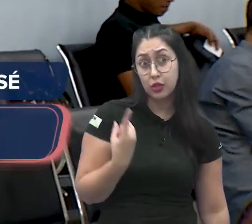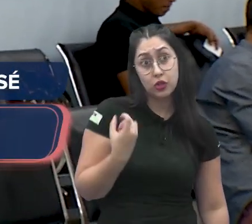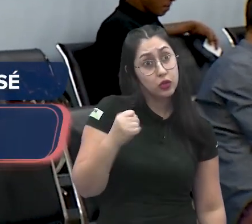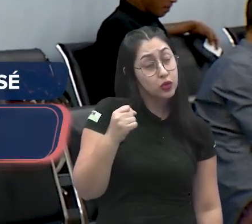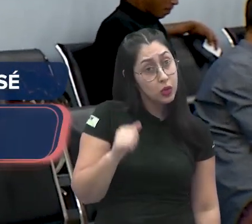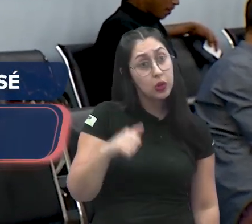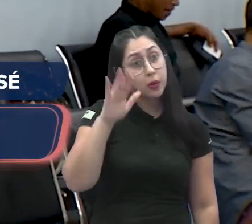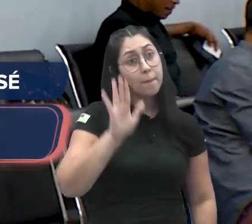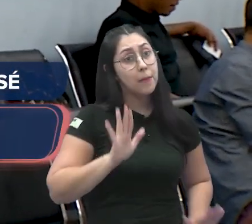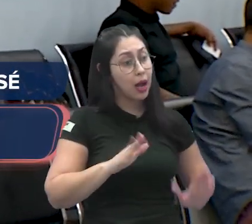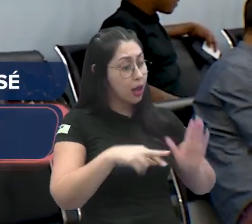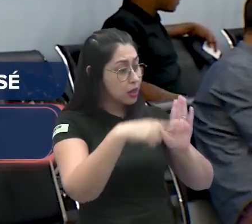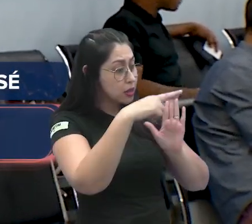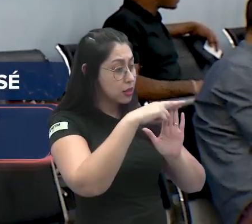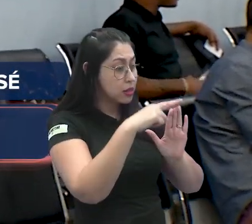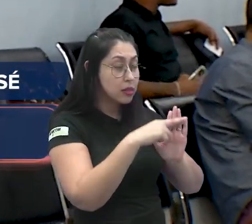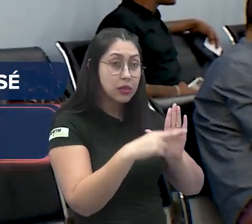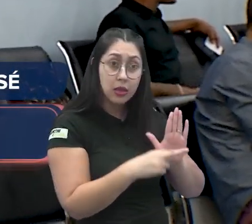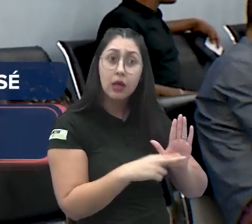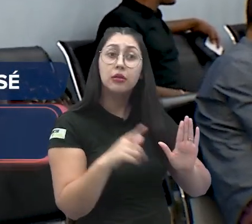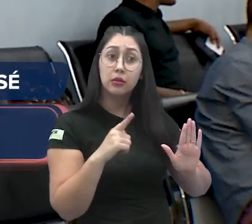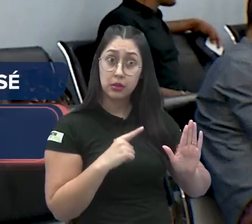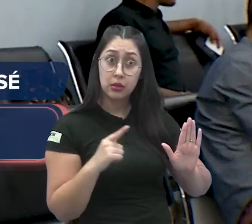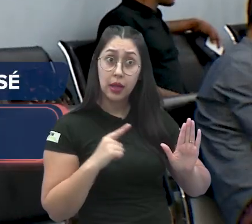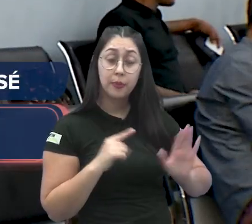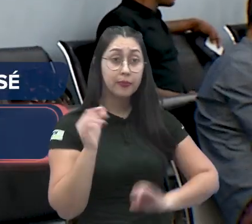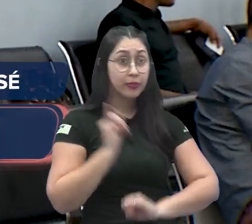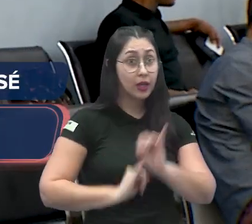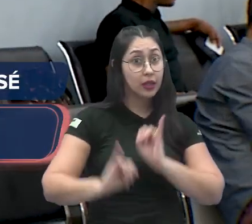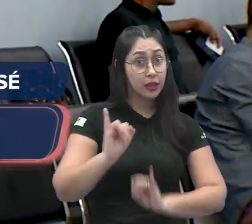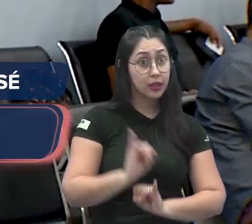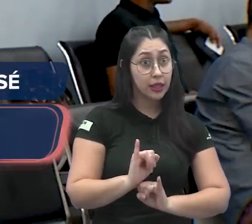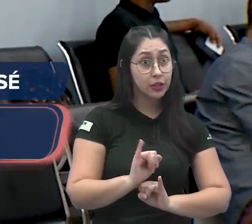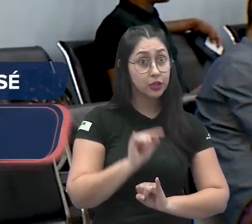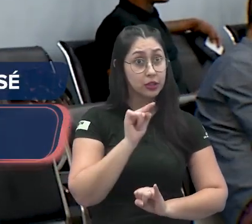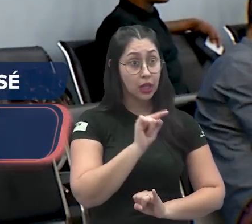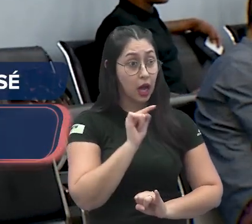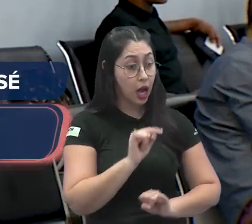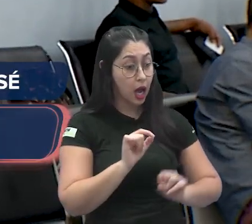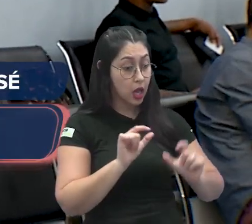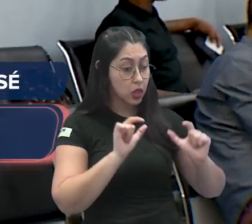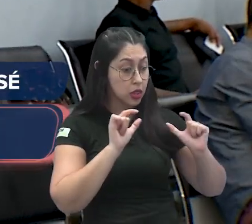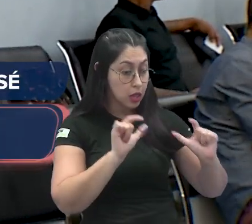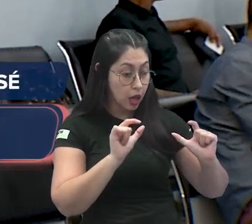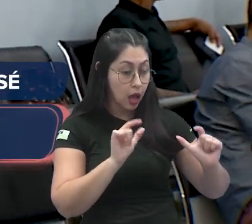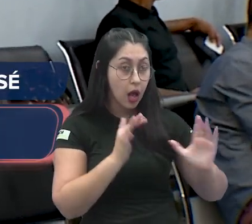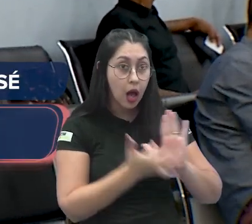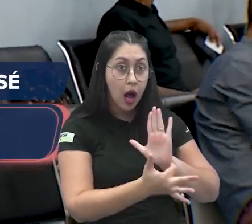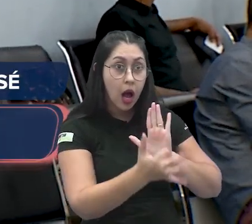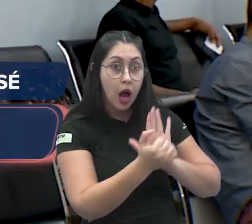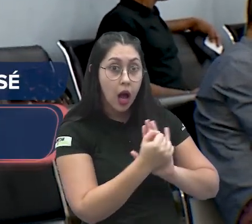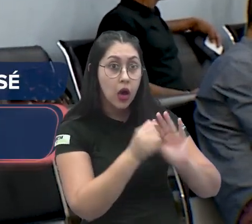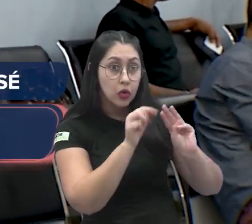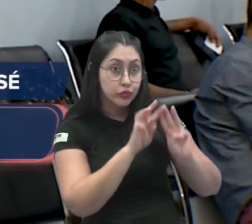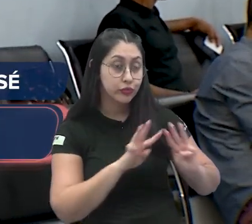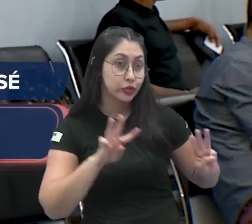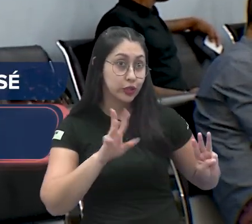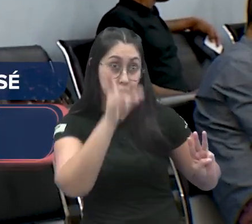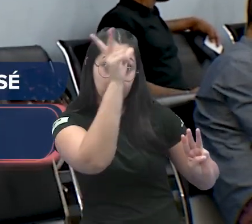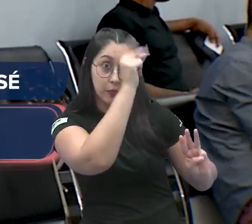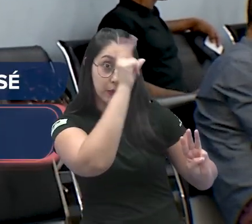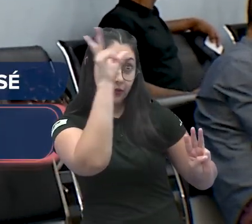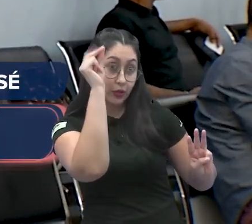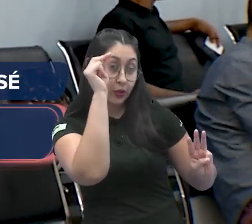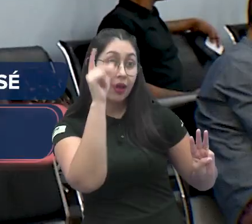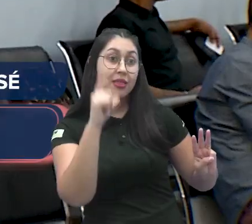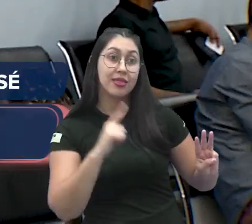18 anos, mas é bom dar uma olhadinha nos pré-requisitos. Na internet, você vai clicar em inscrições ali na aba Programa Qualifica